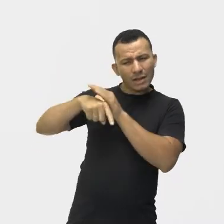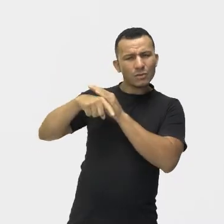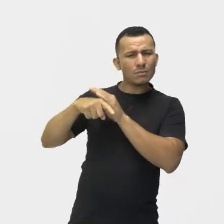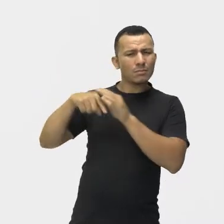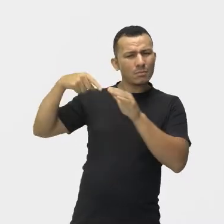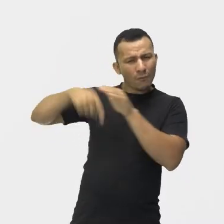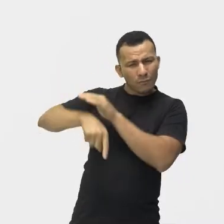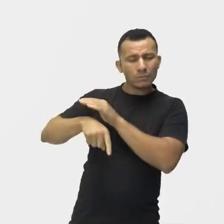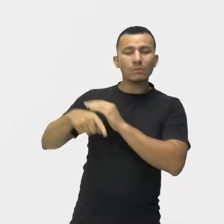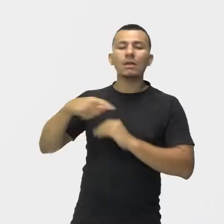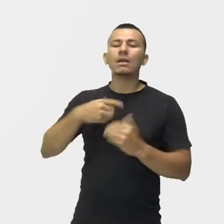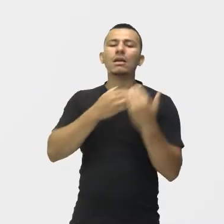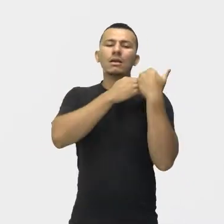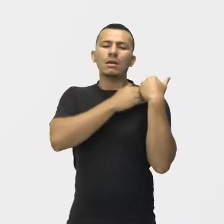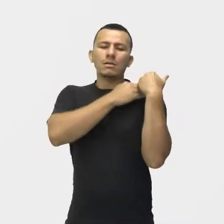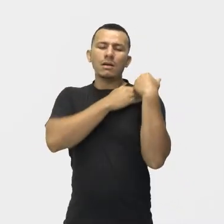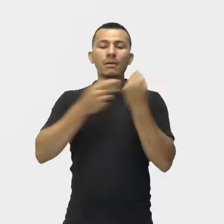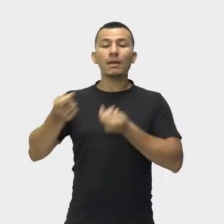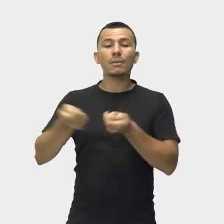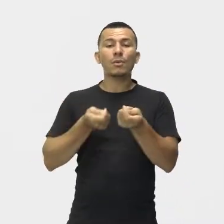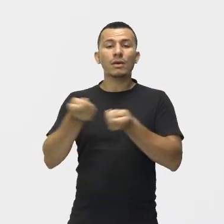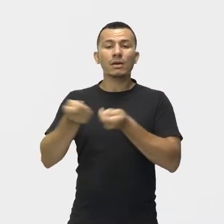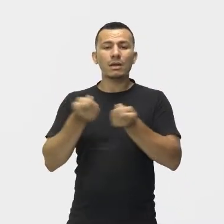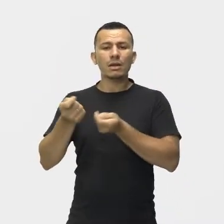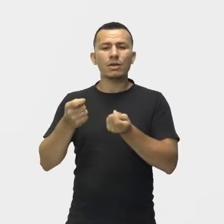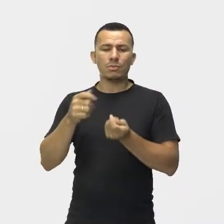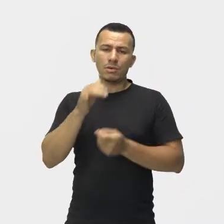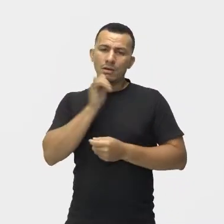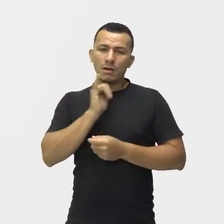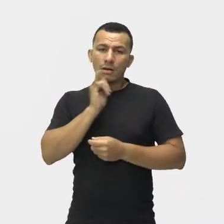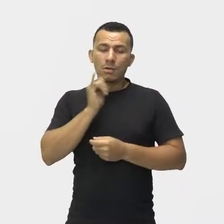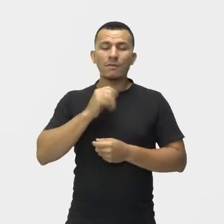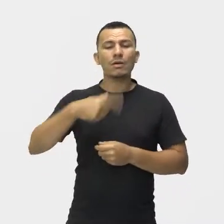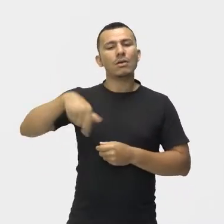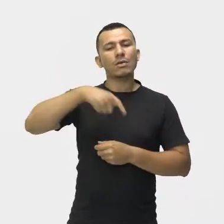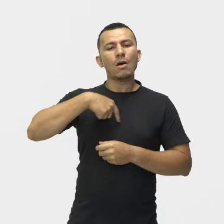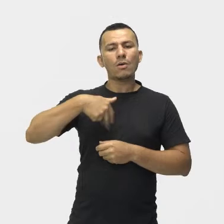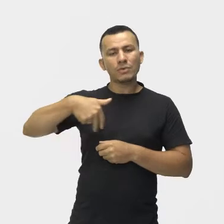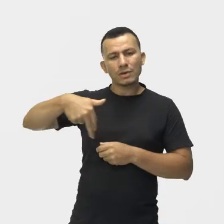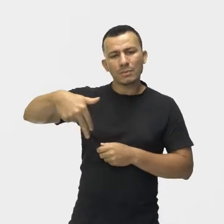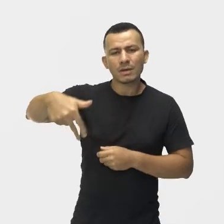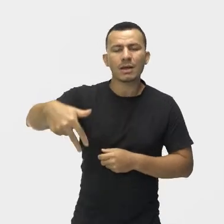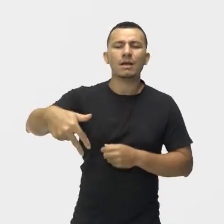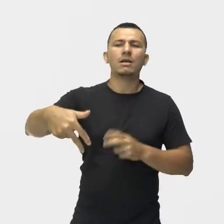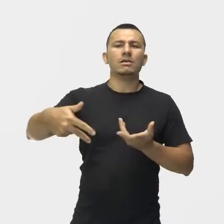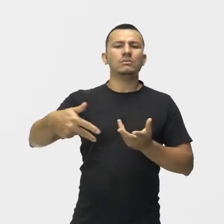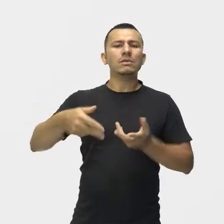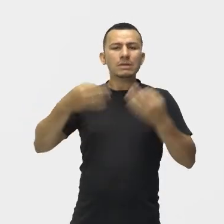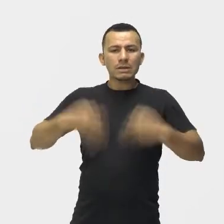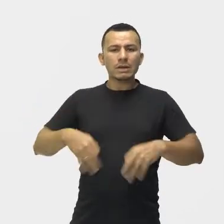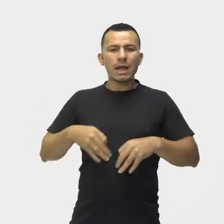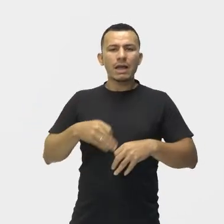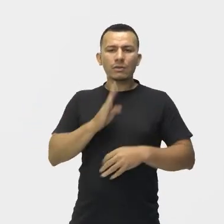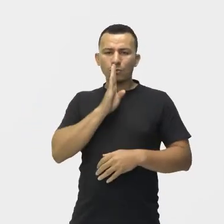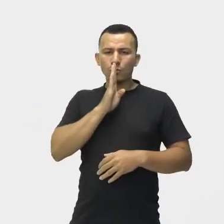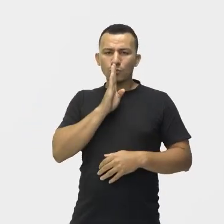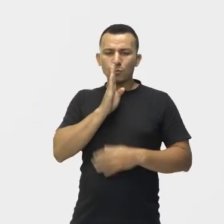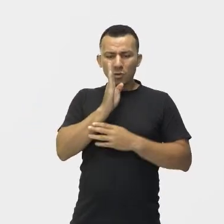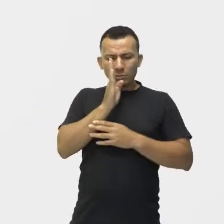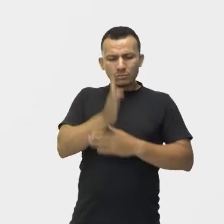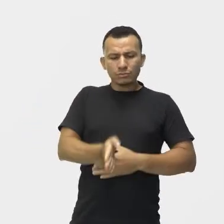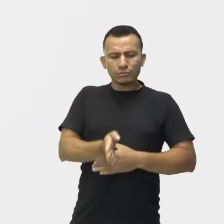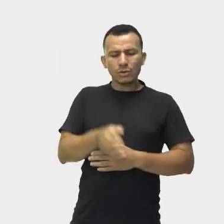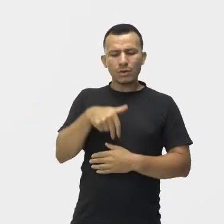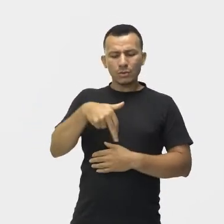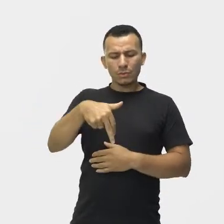é responsável pelo equilíbrio, né? Até mesmo para a gente conseguir se locomover, caminhar direitinho ali em linha reta, a gente